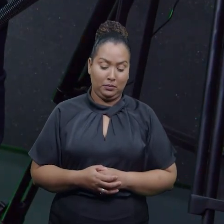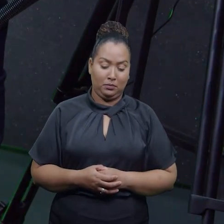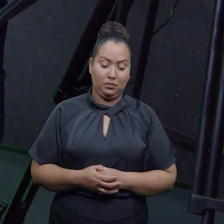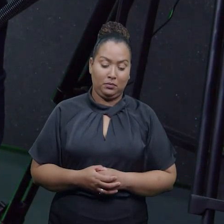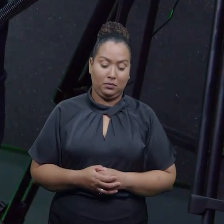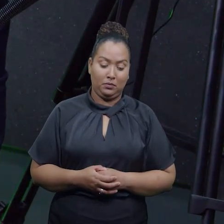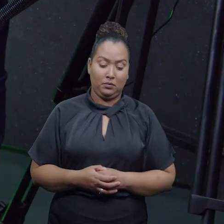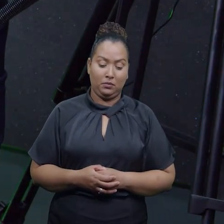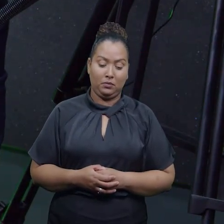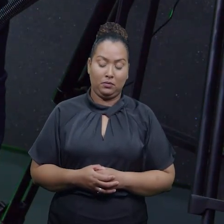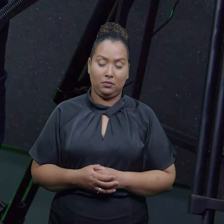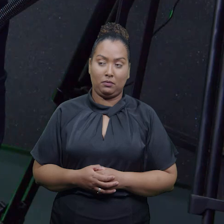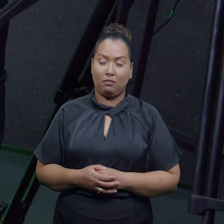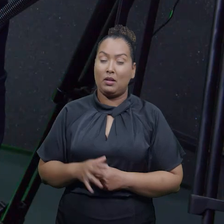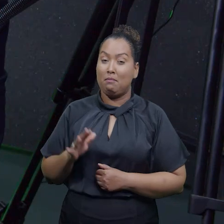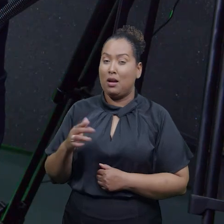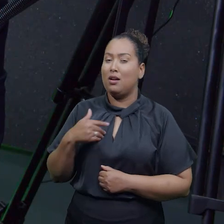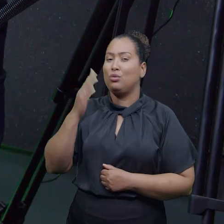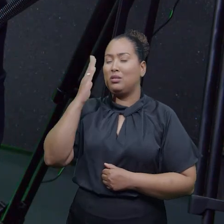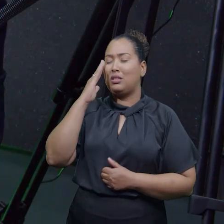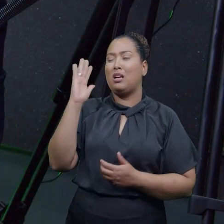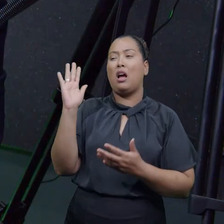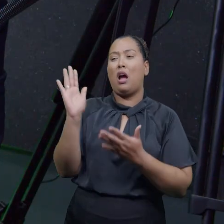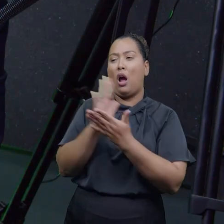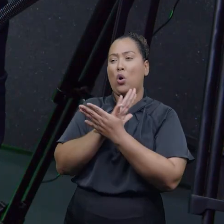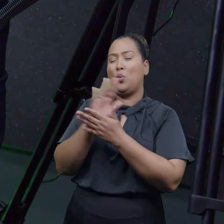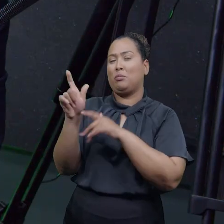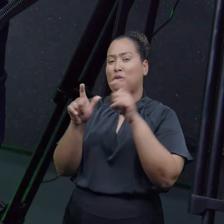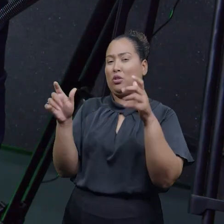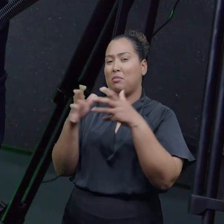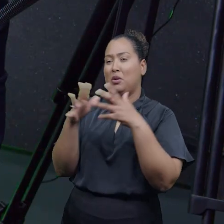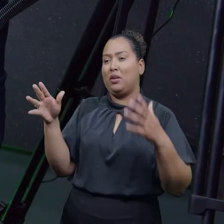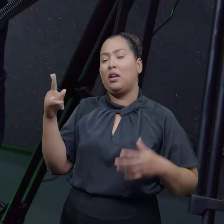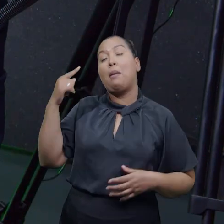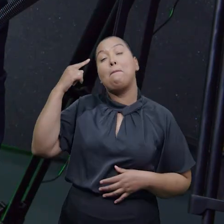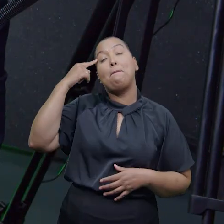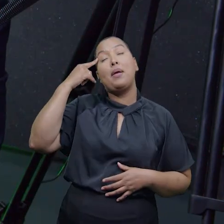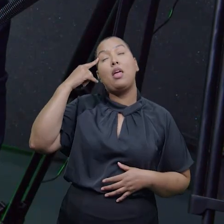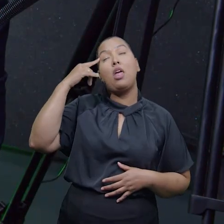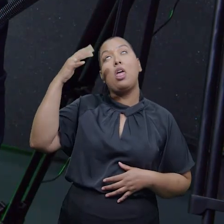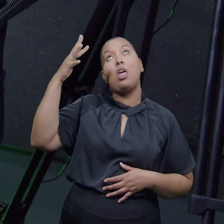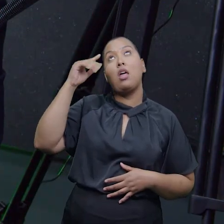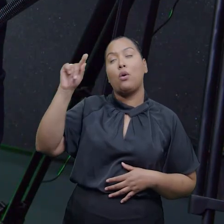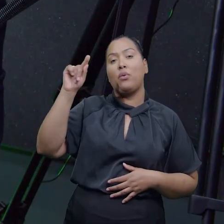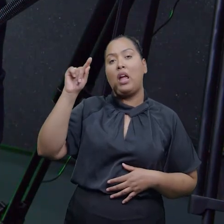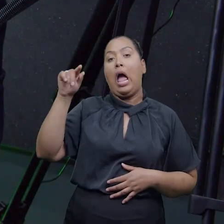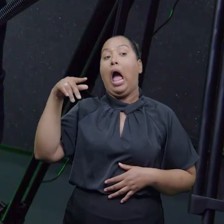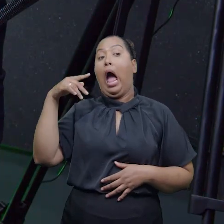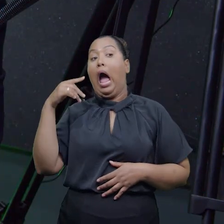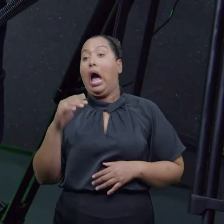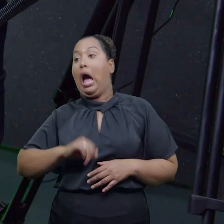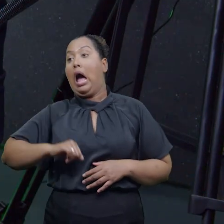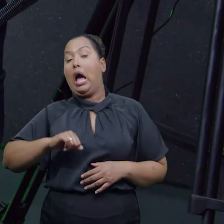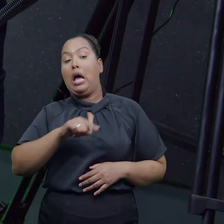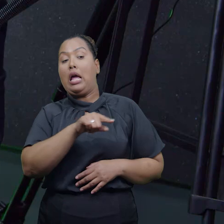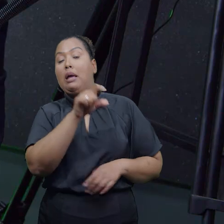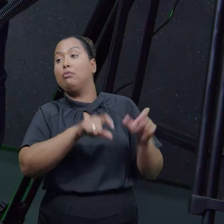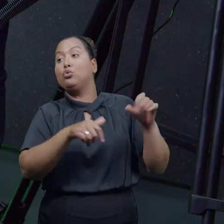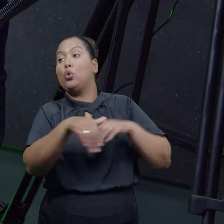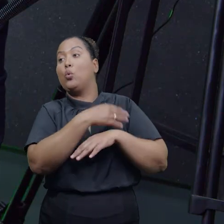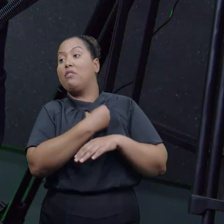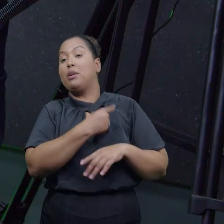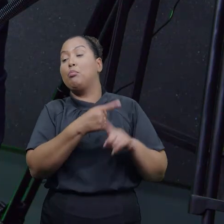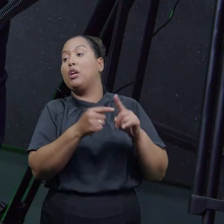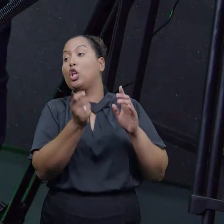existia, eu acho que até existe ainda no imaginário geral, uma percepção de que a pessoa em situação de rua tá ali